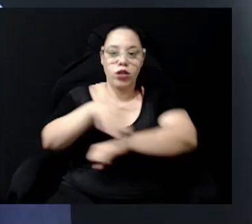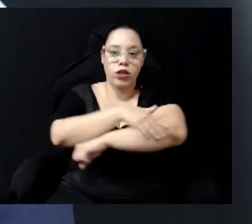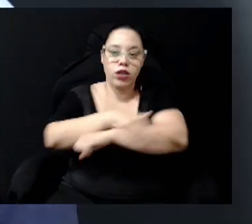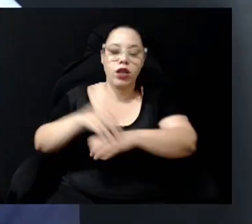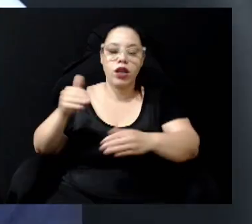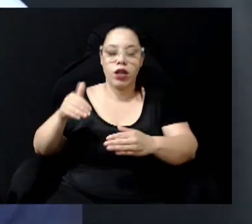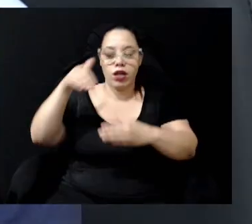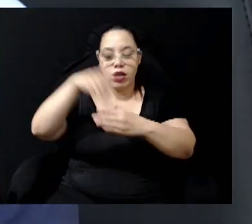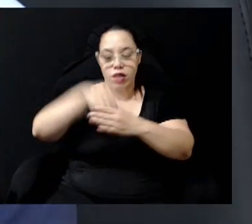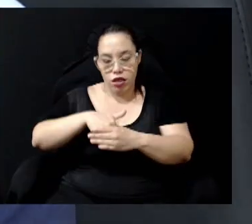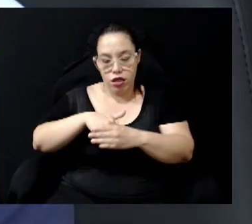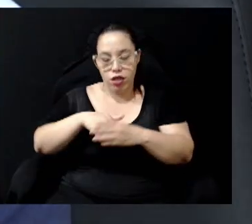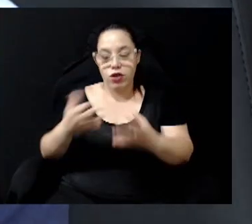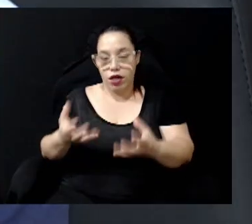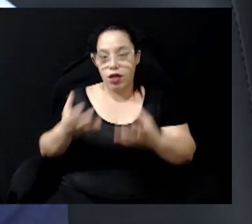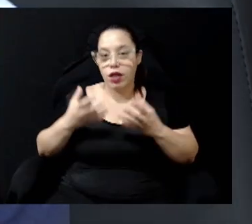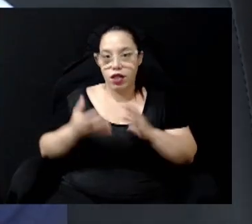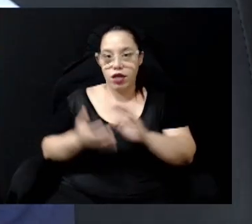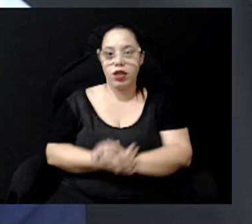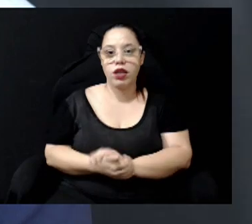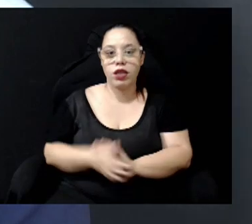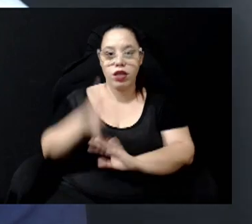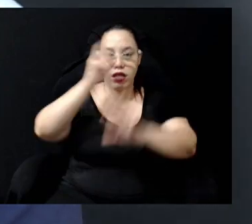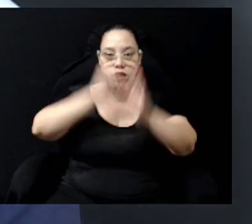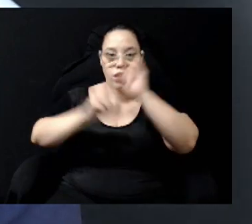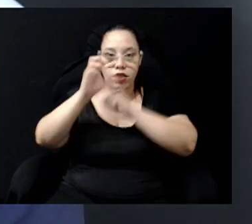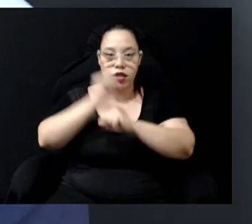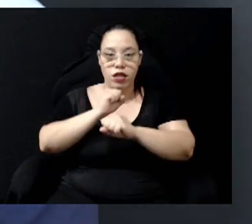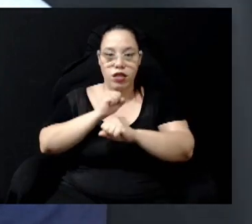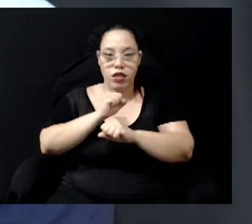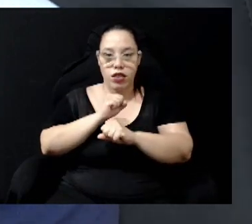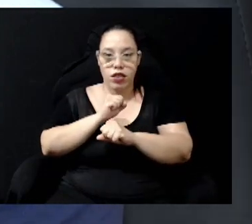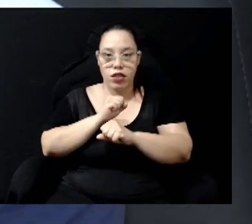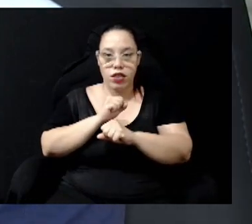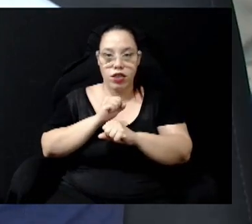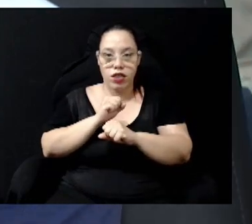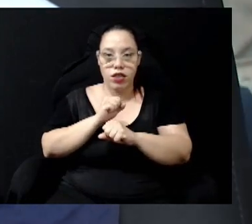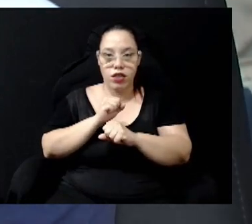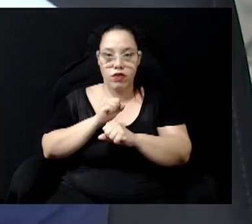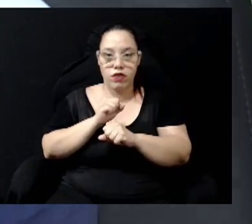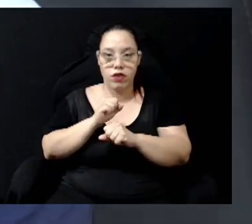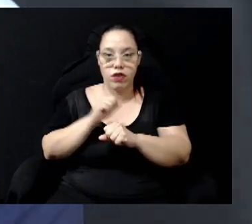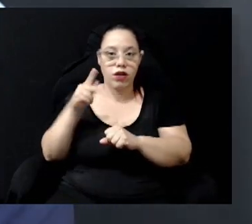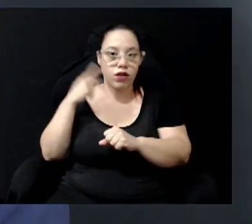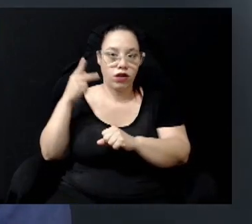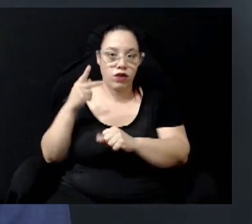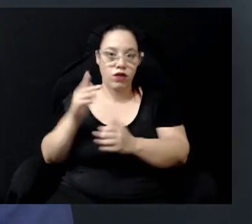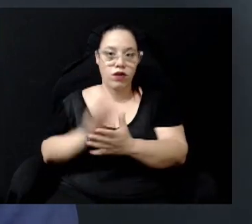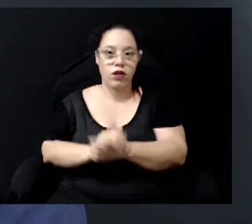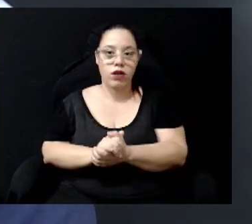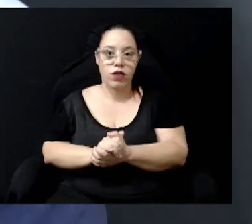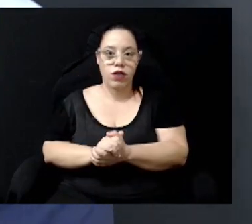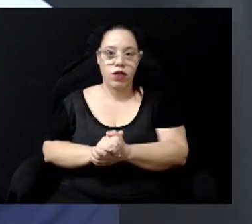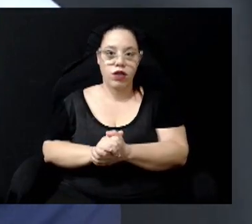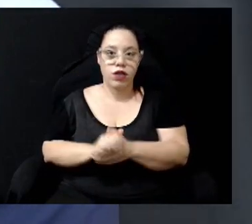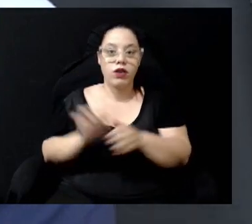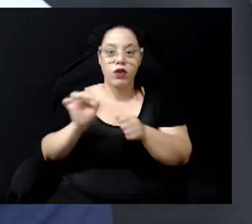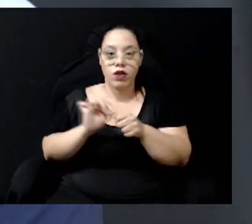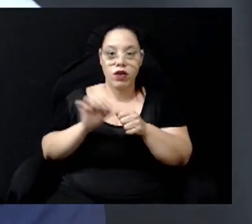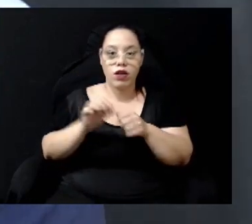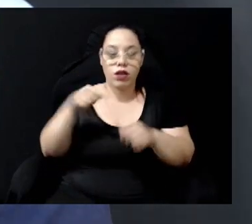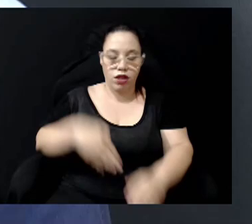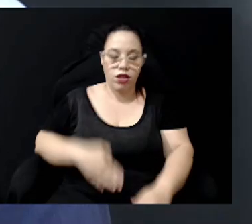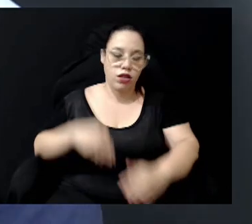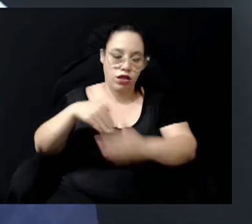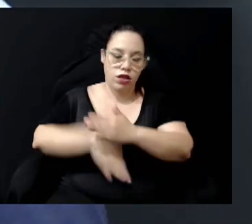eles querem. A gente aprendeu sobre os vereadores e o que eles fazem dentro da Câmara.